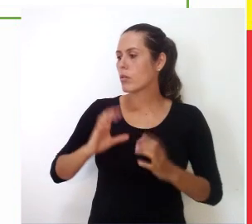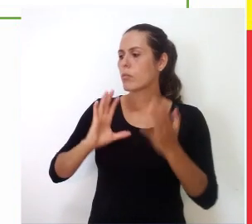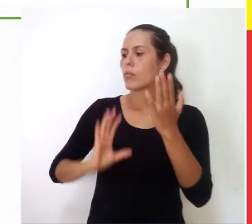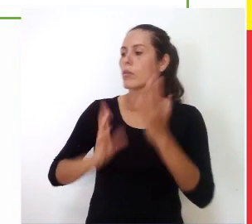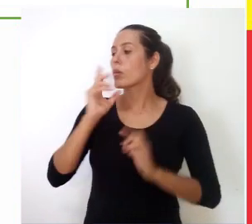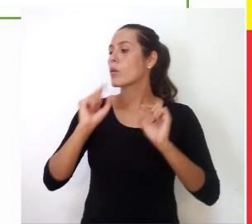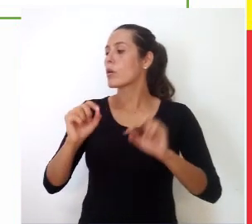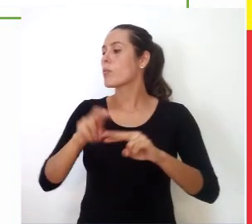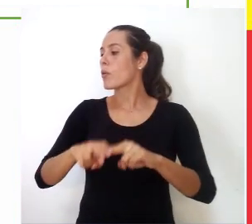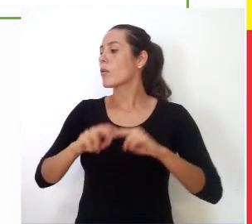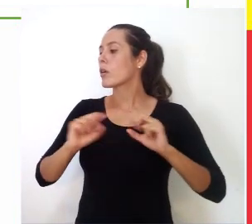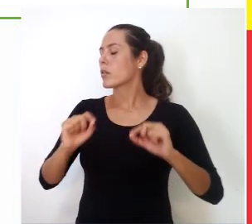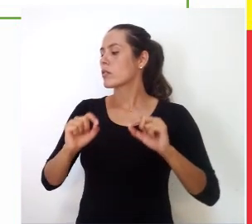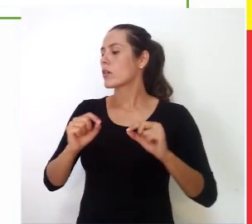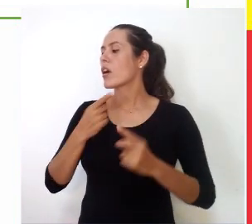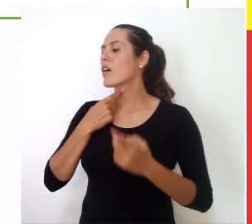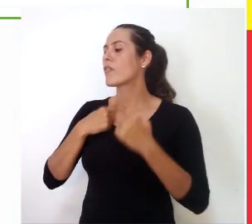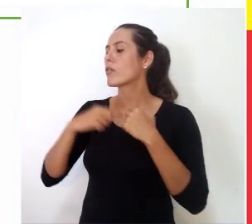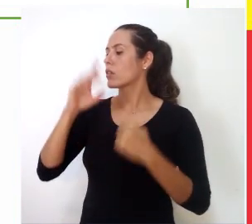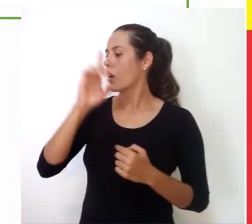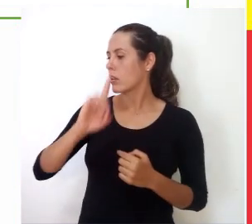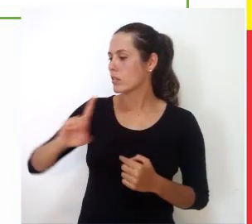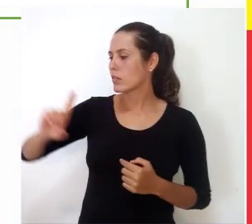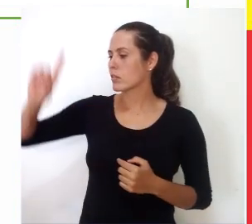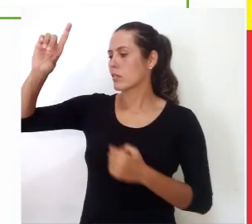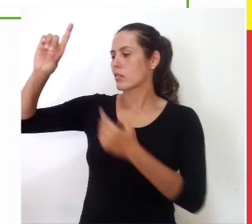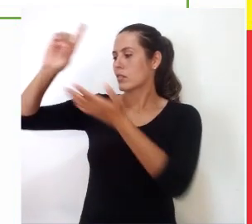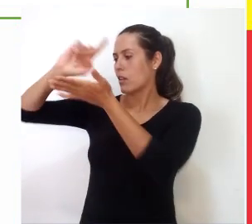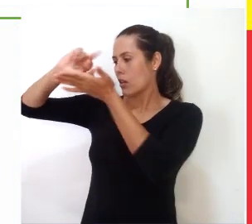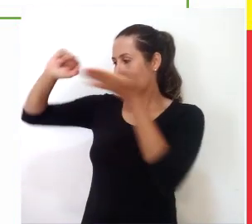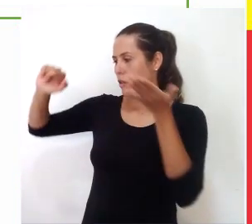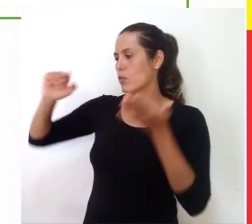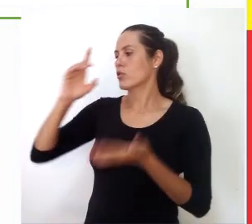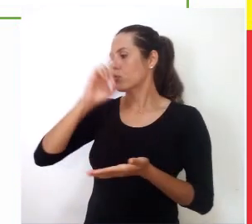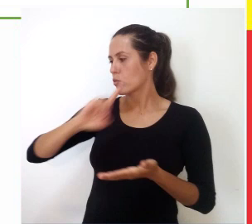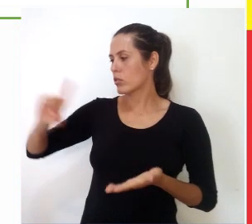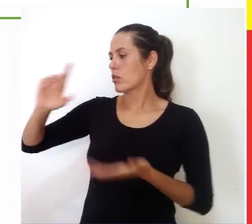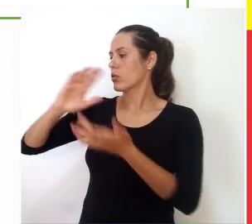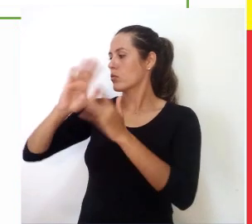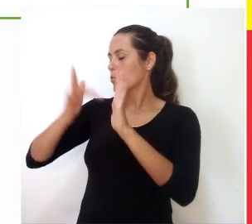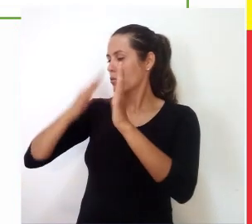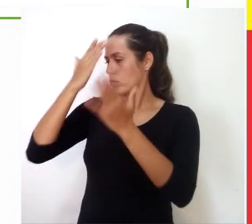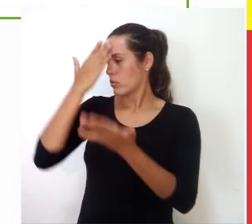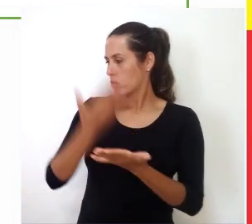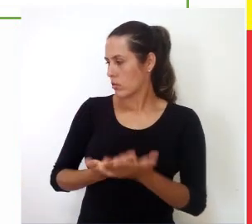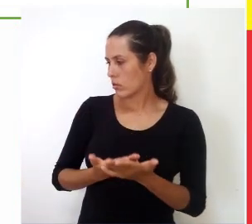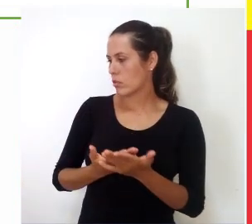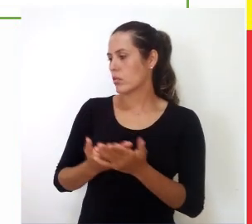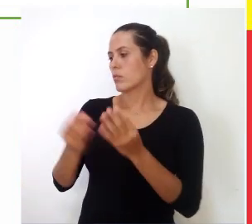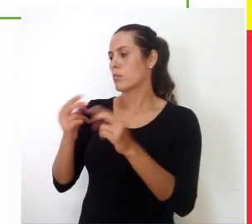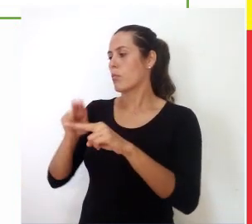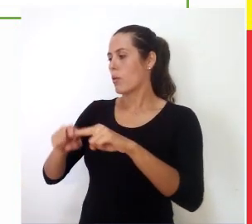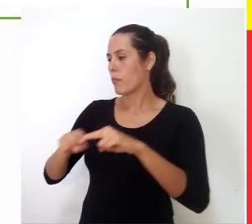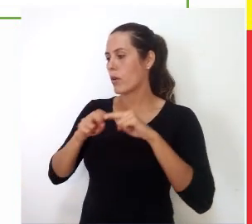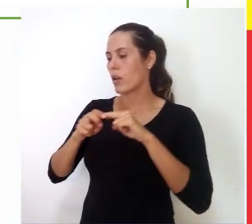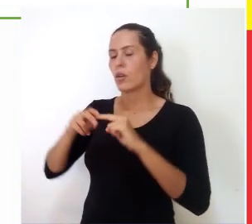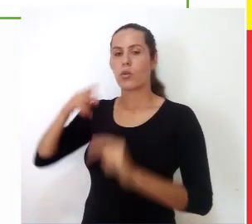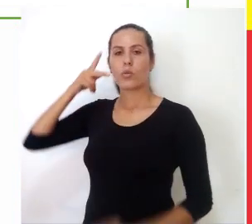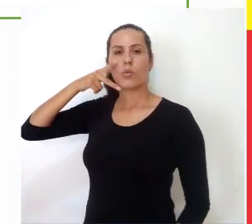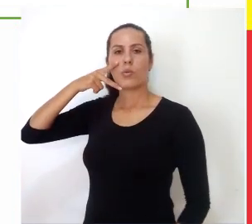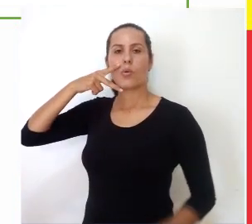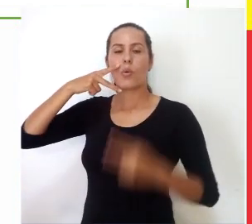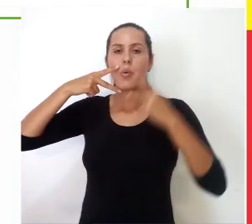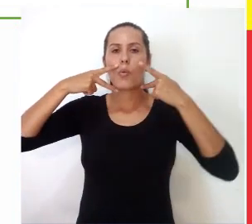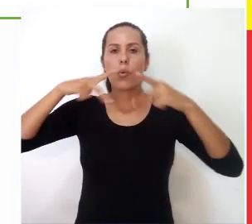vontade de deuses, do Deus cristão, etc., que nos é dada através dos profetas. Olha aí os